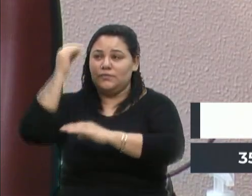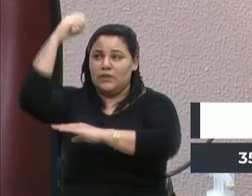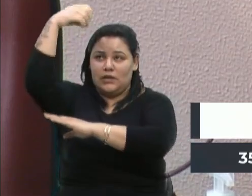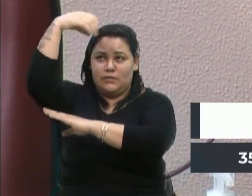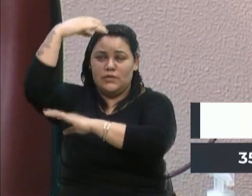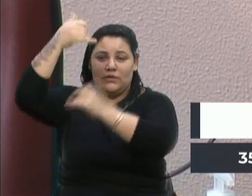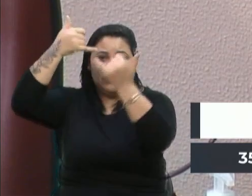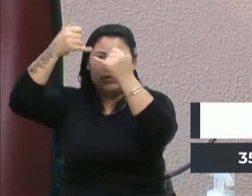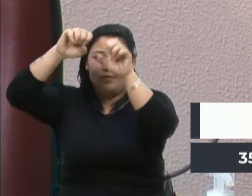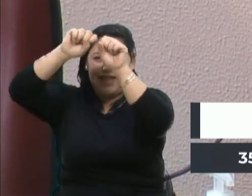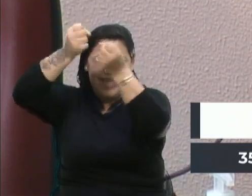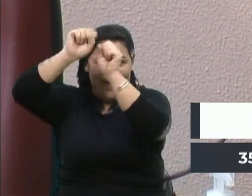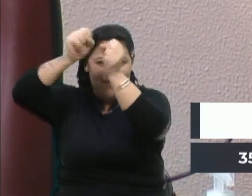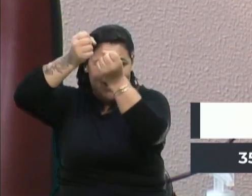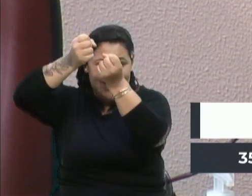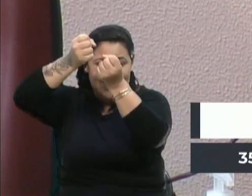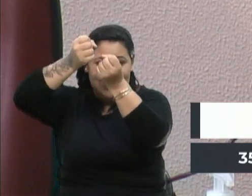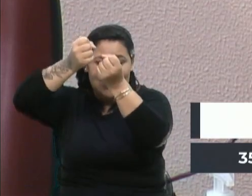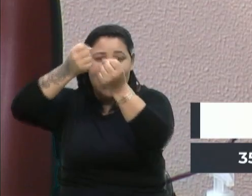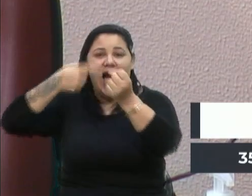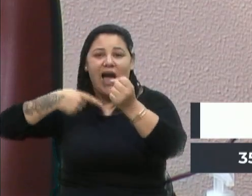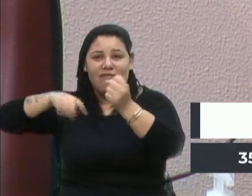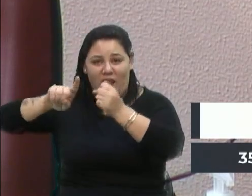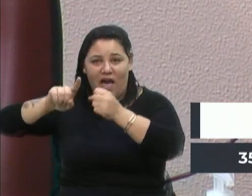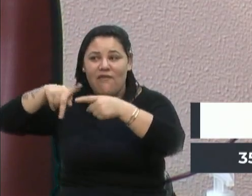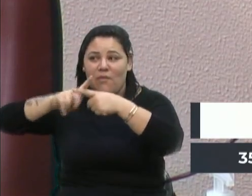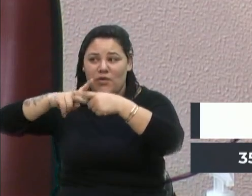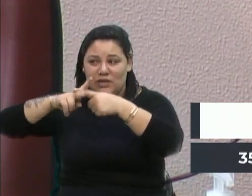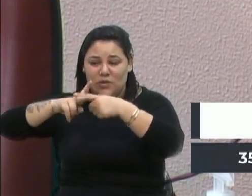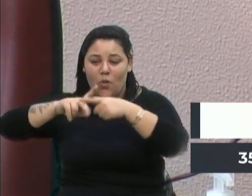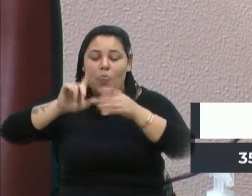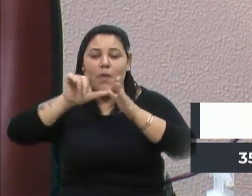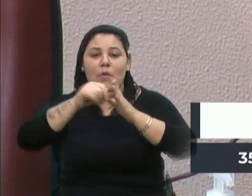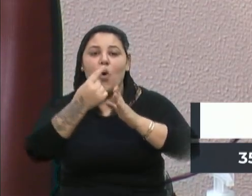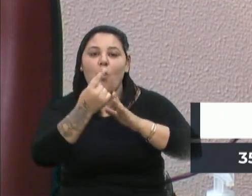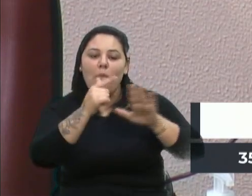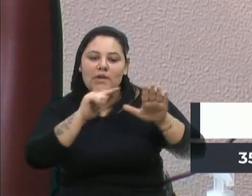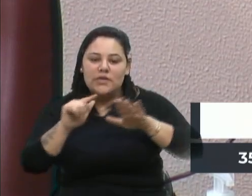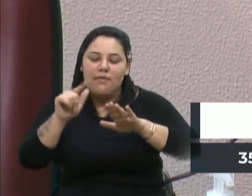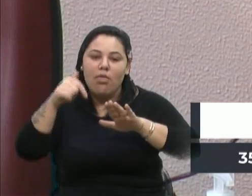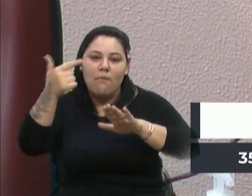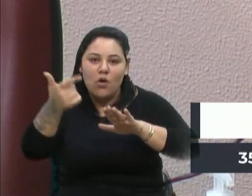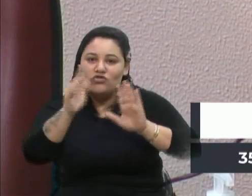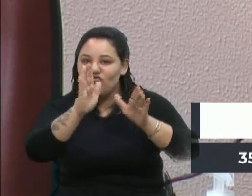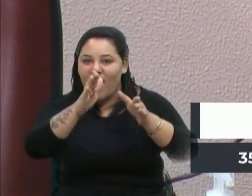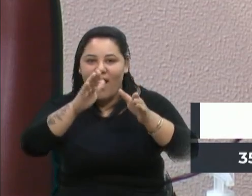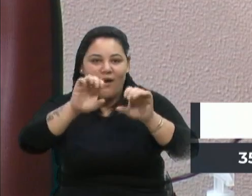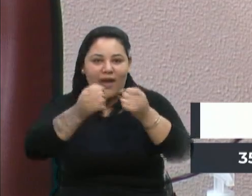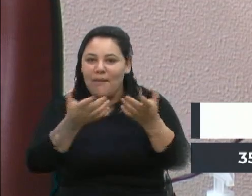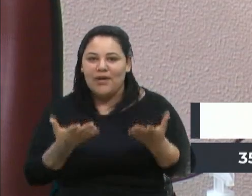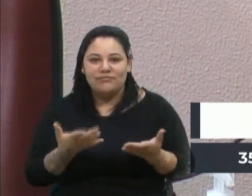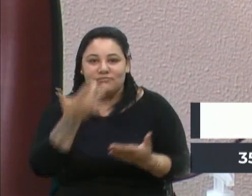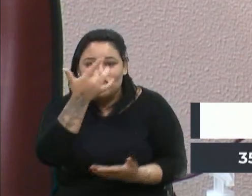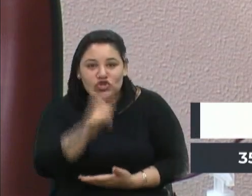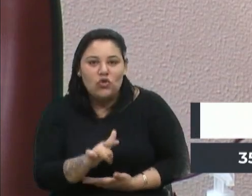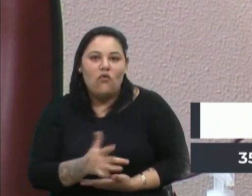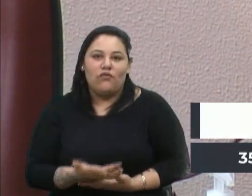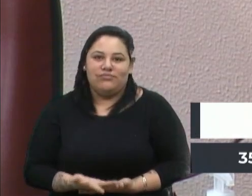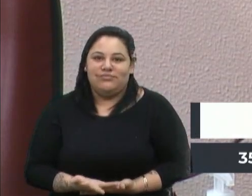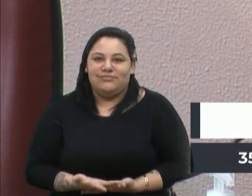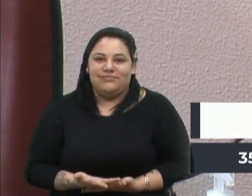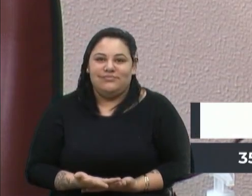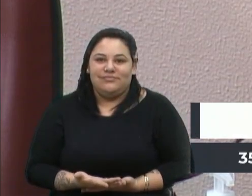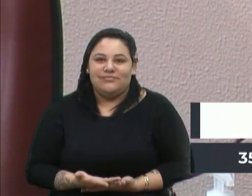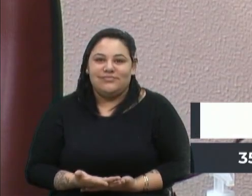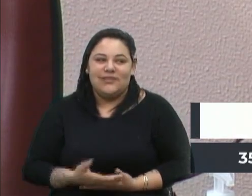mesma luminária está com problema. A mesma luminária com problema, assim, ó. Eu quero dizer que lá, na minha quadra, onde